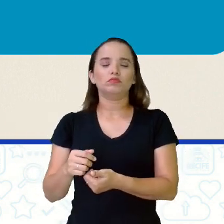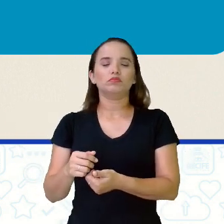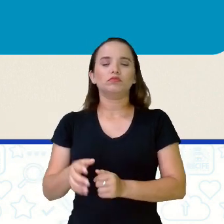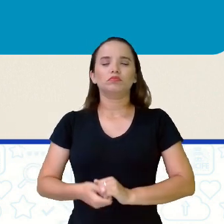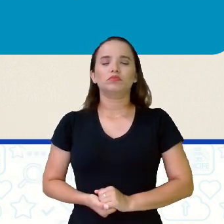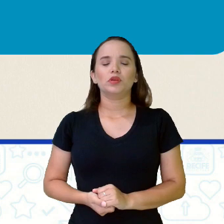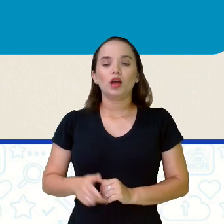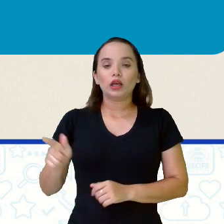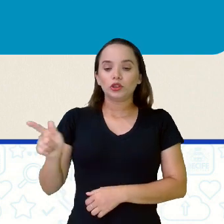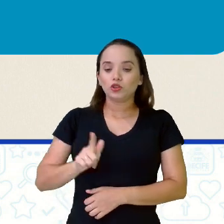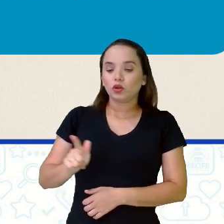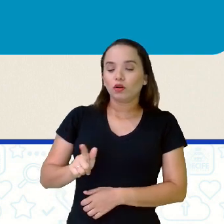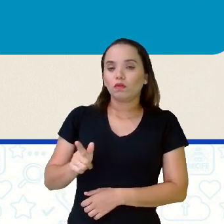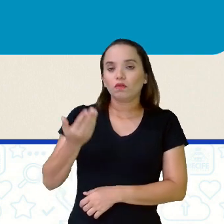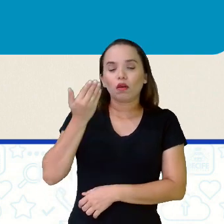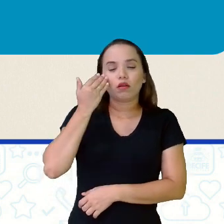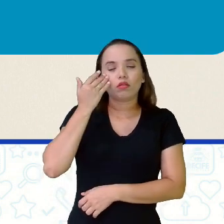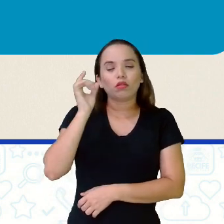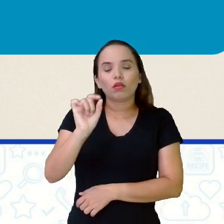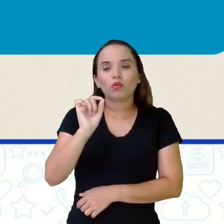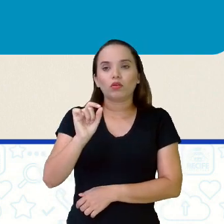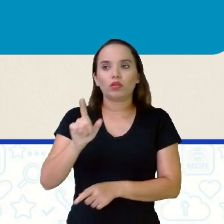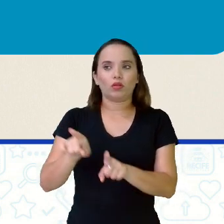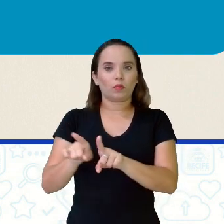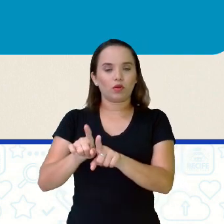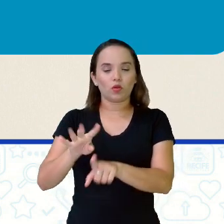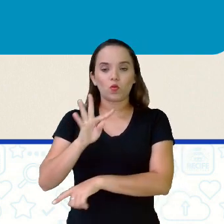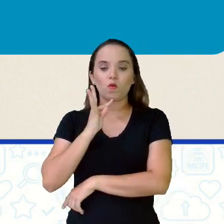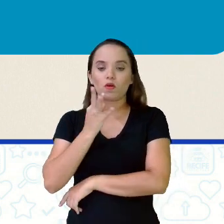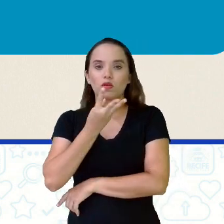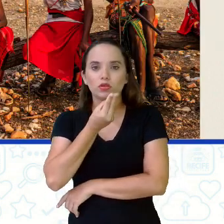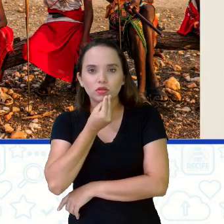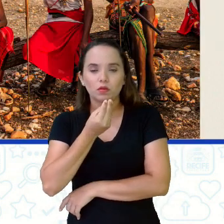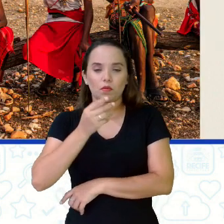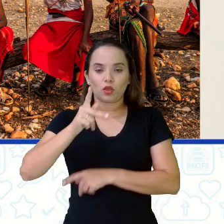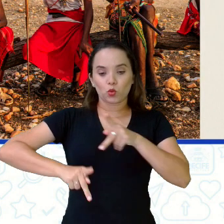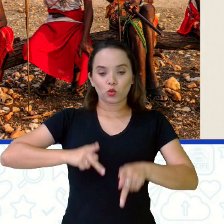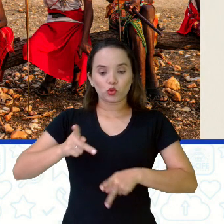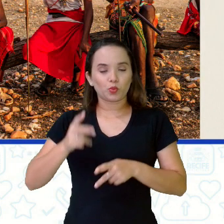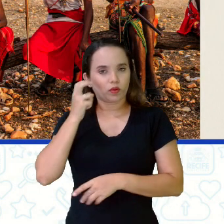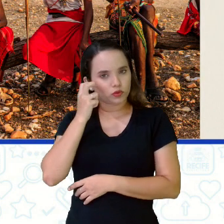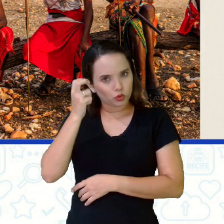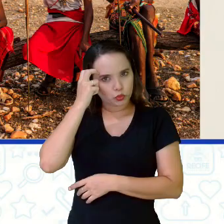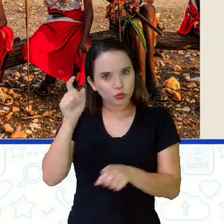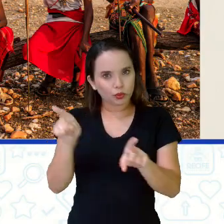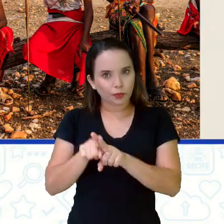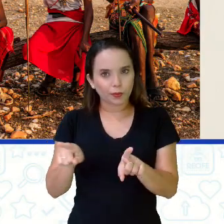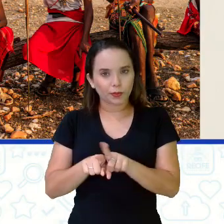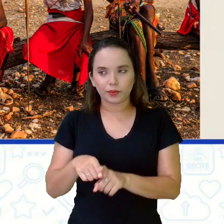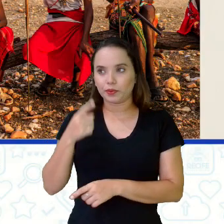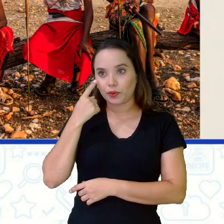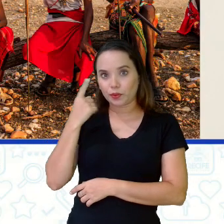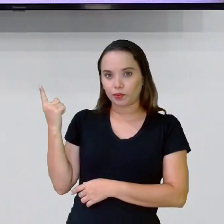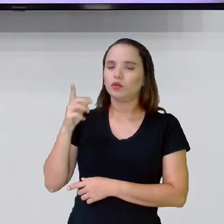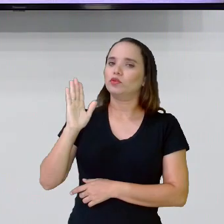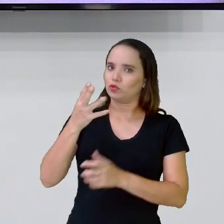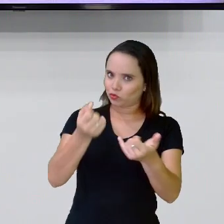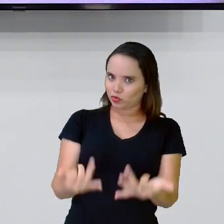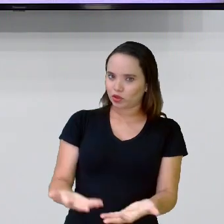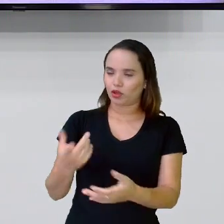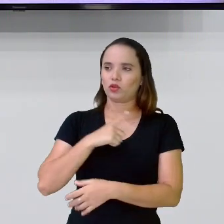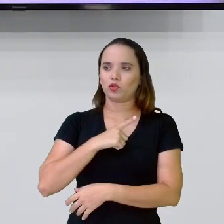também integra a compreensão dos povos e suas culturas. Foi o que eu acabei de falar, ó. A gente tem aqui